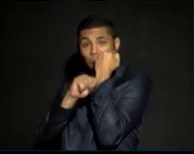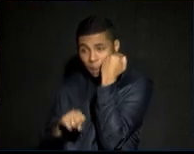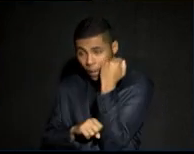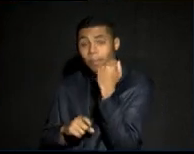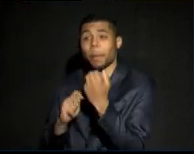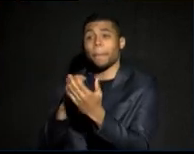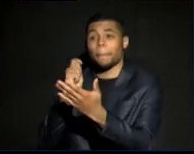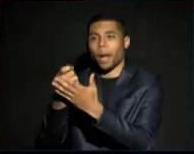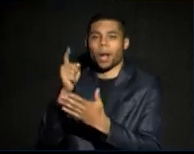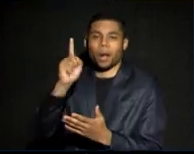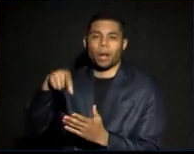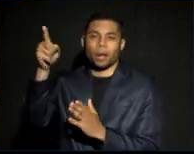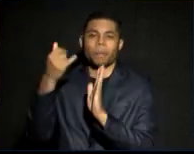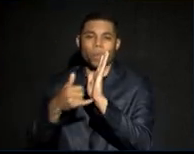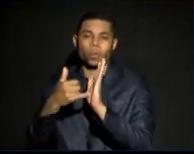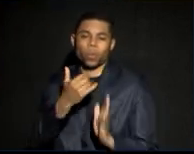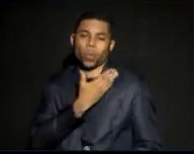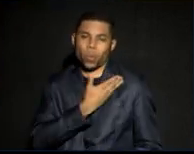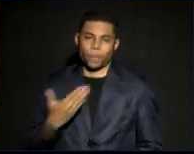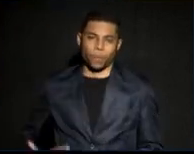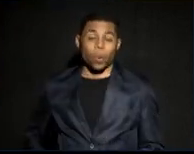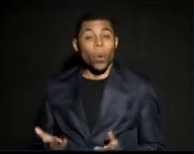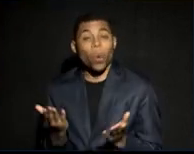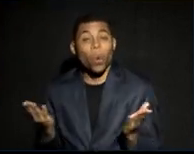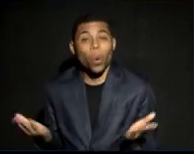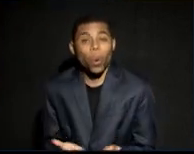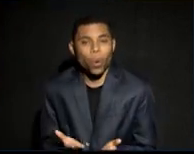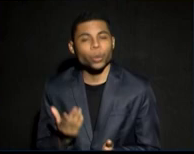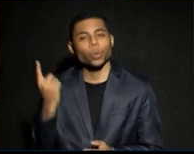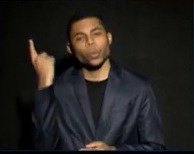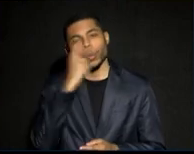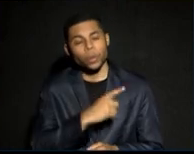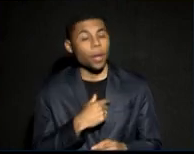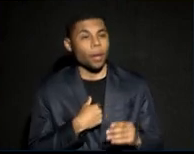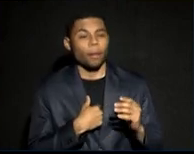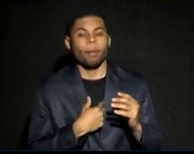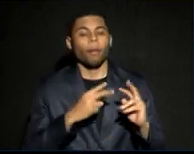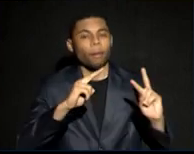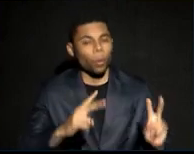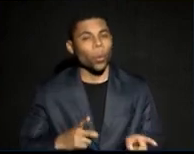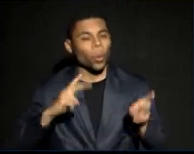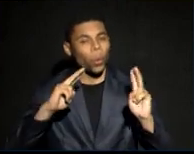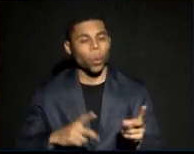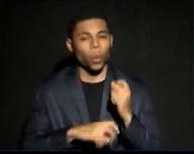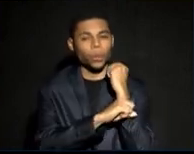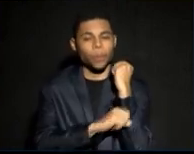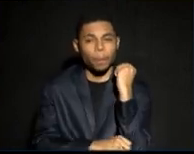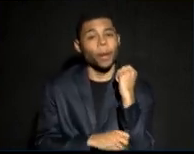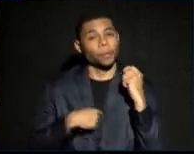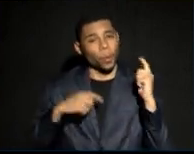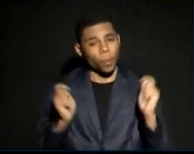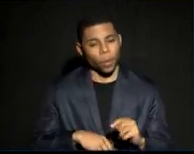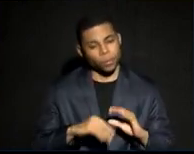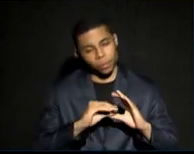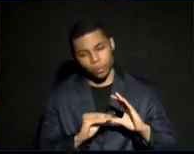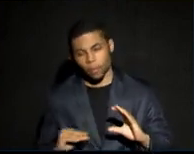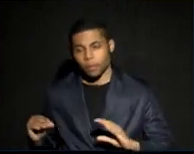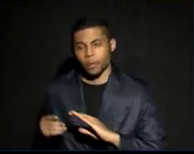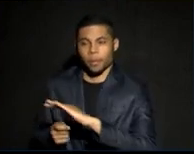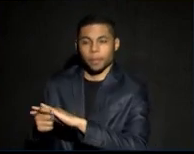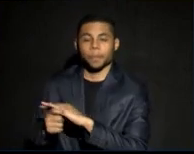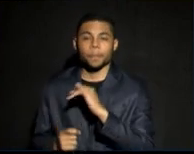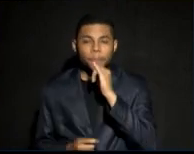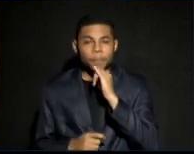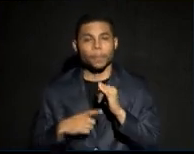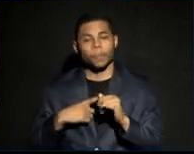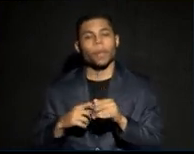Sabesp ia para pagar a conta do governo hoje pode ser destinado para grandes investimentos que São Paulo tem pela frente poderia citar aqui